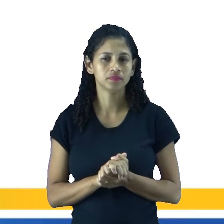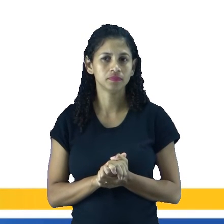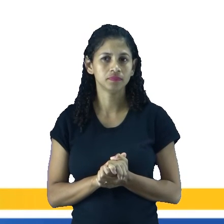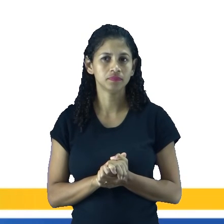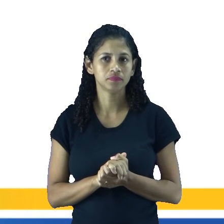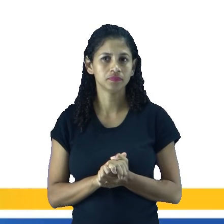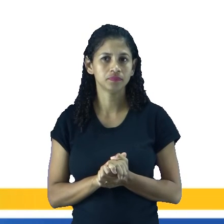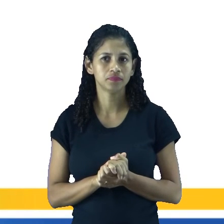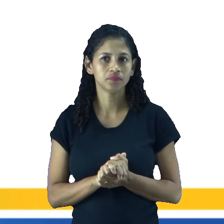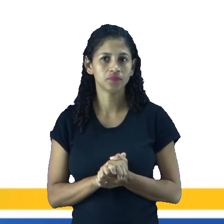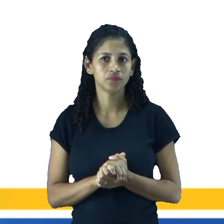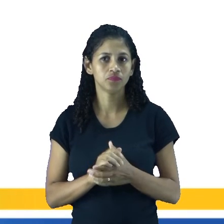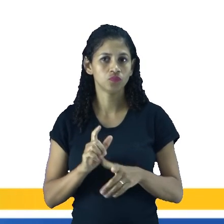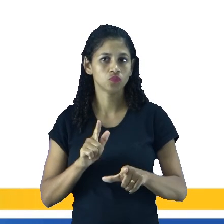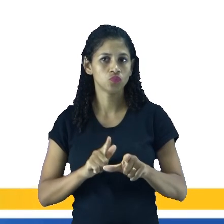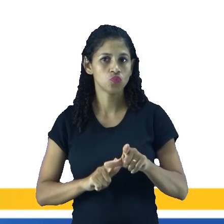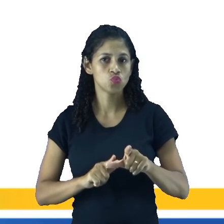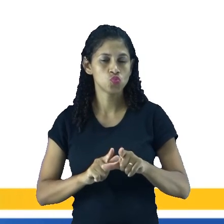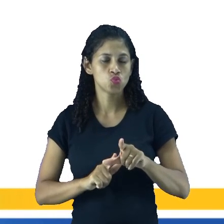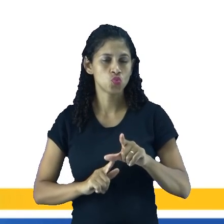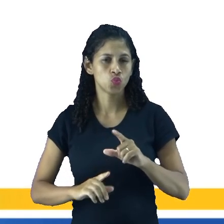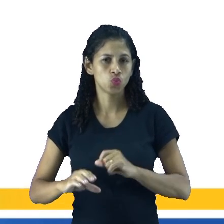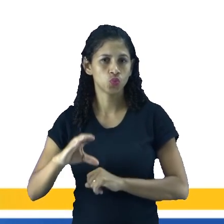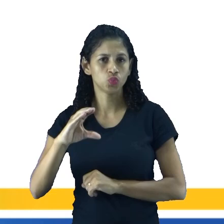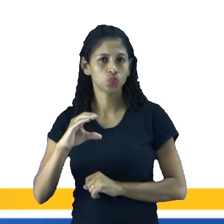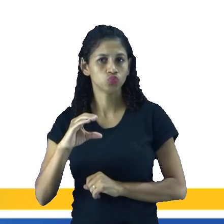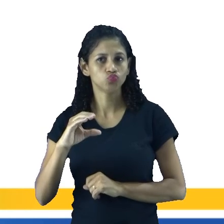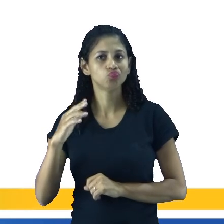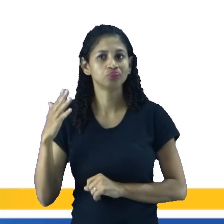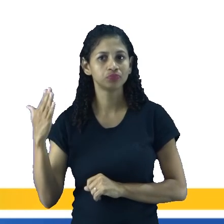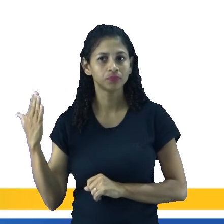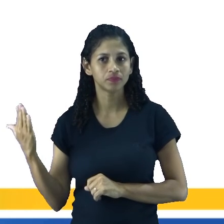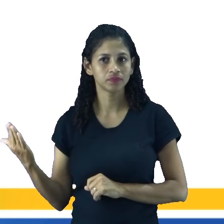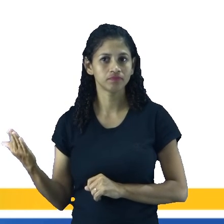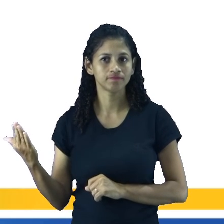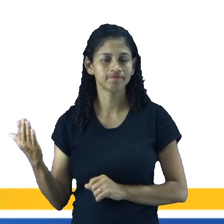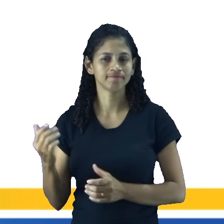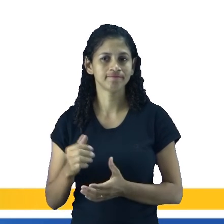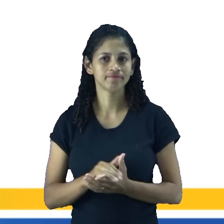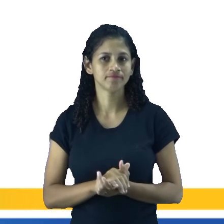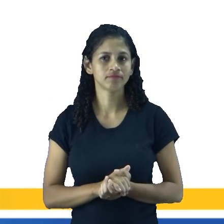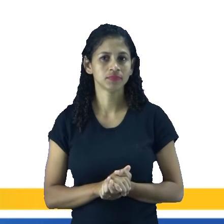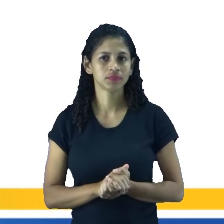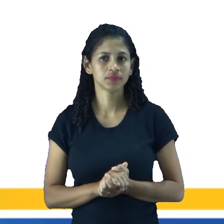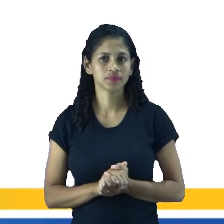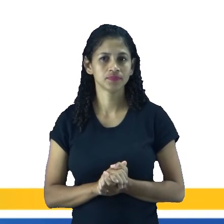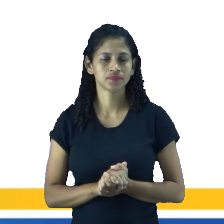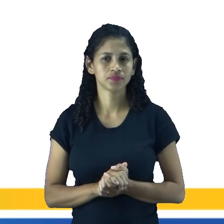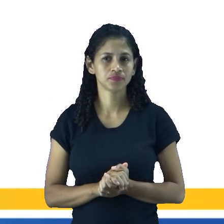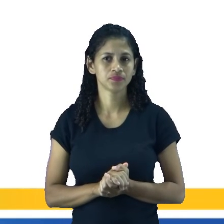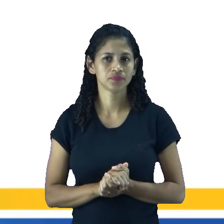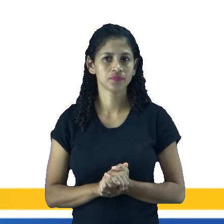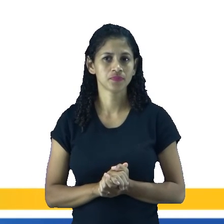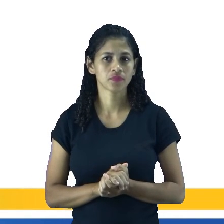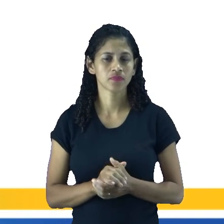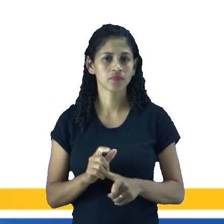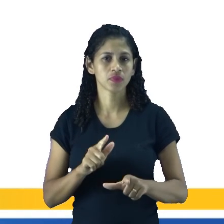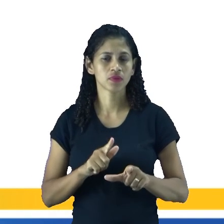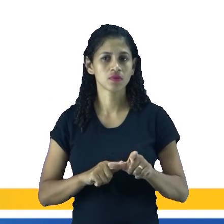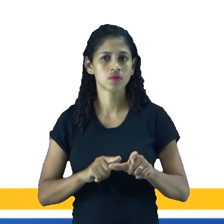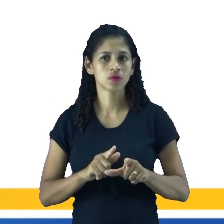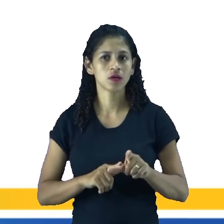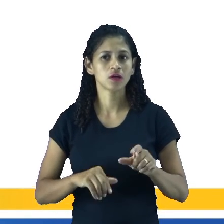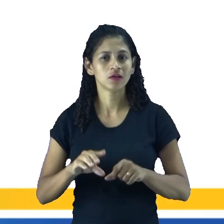e destilação. Letra C, filtração, cristalização e destilação.